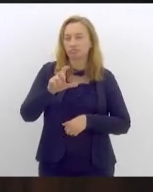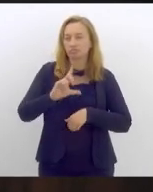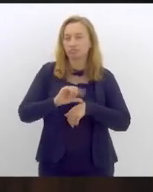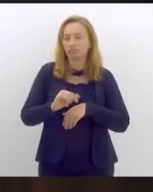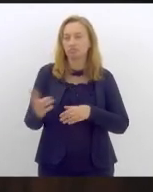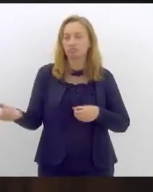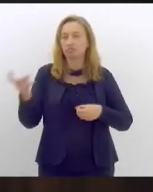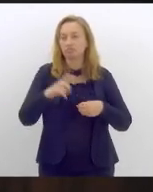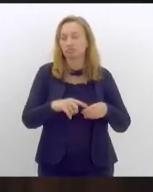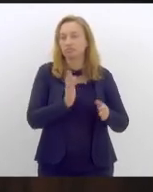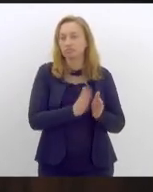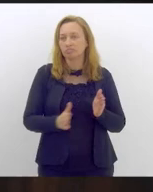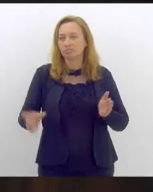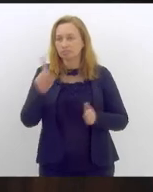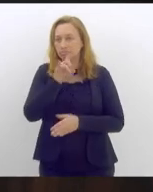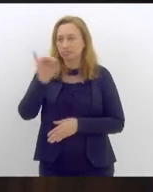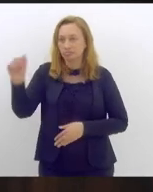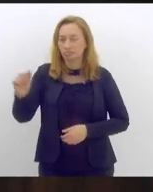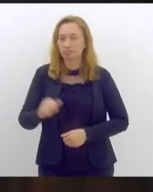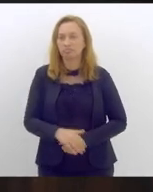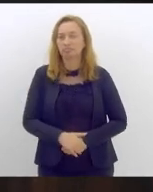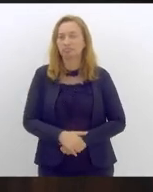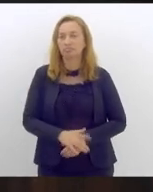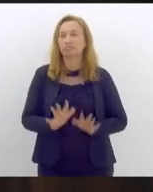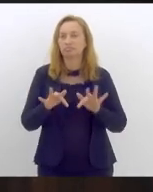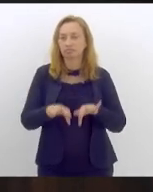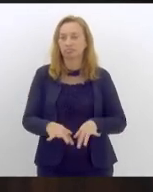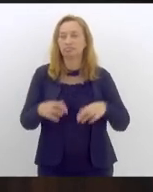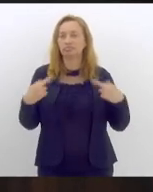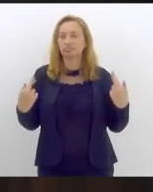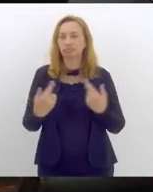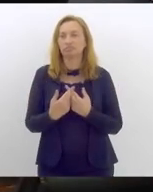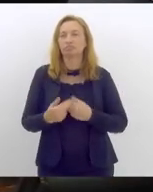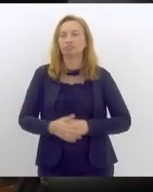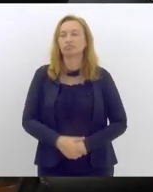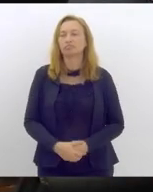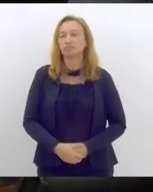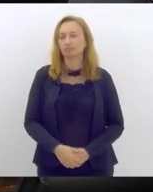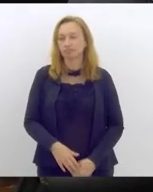retornaremos com a ordem do dia está suspensa a sessão